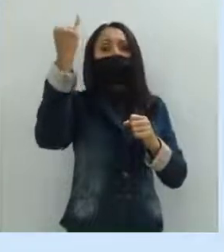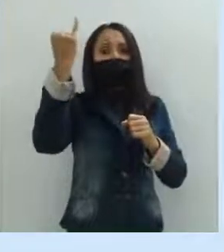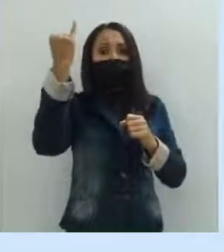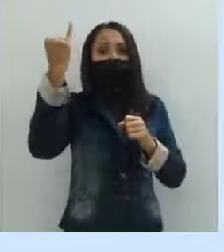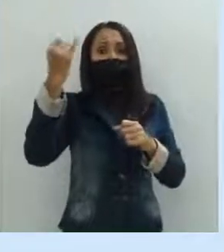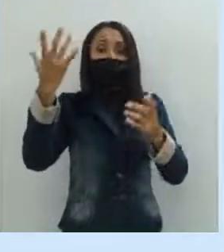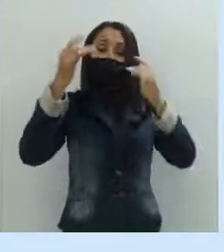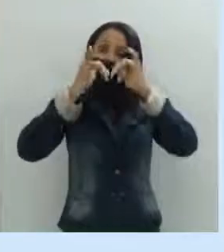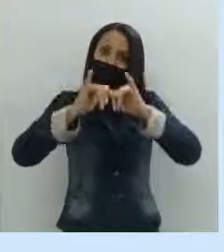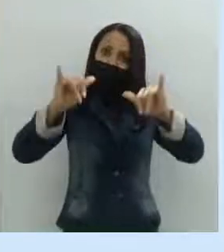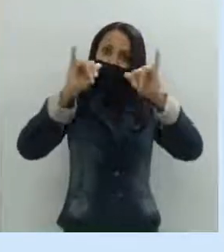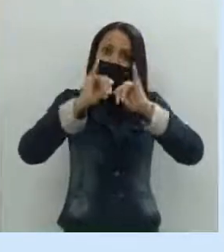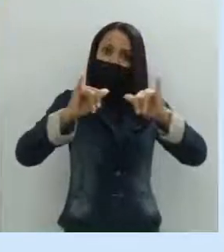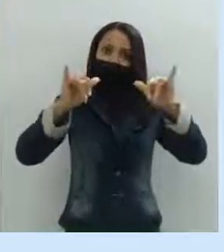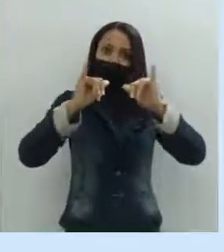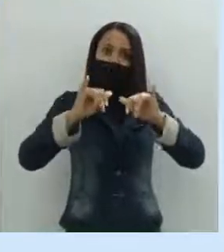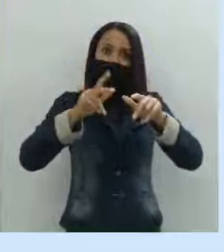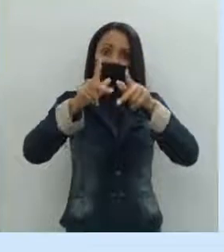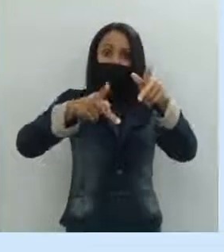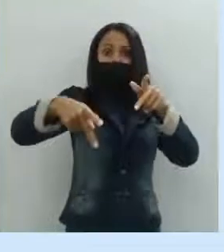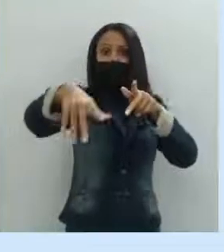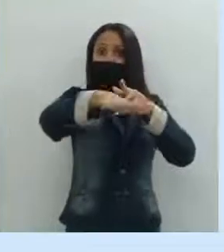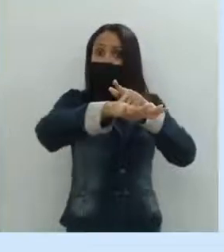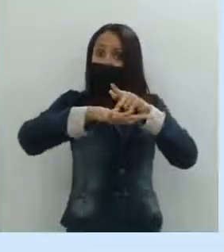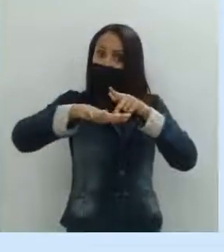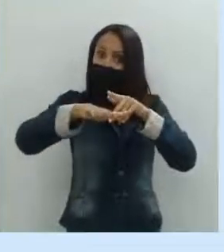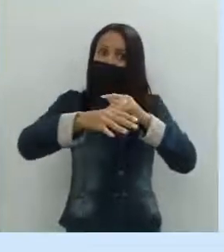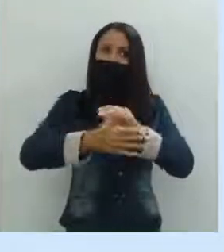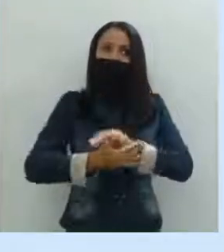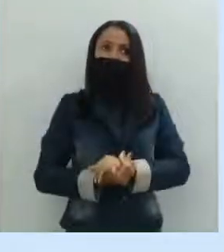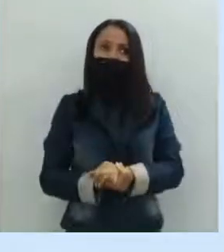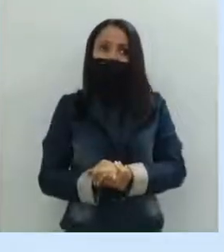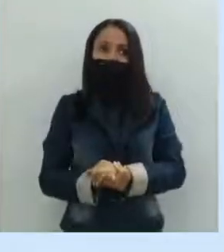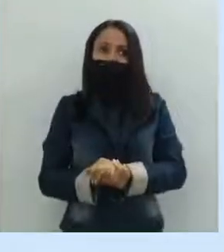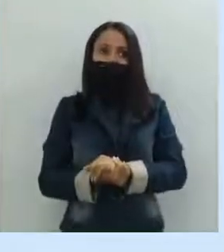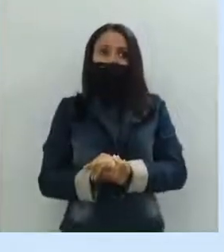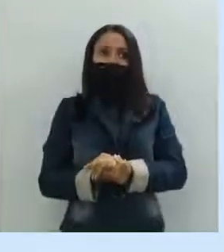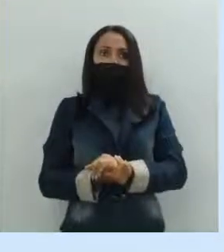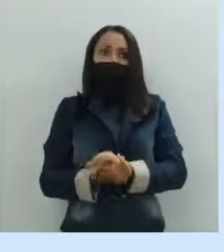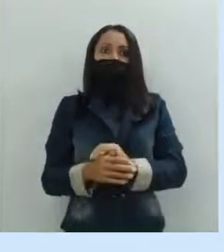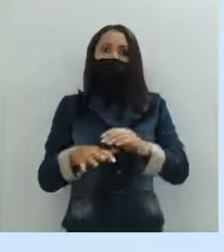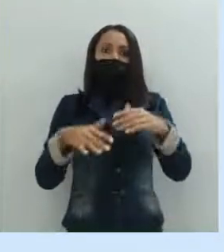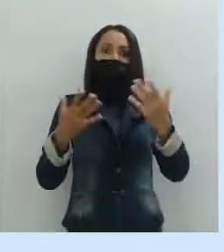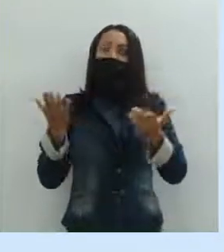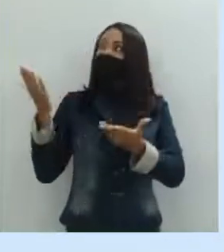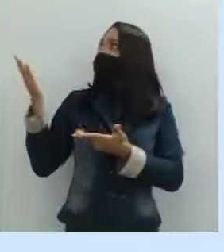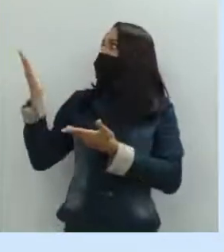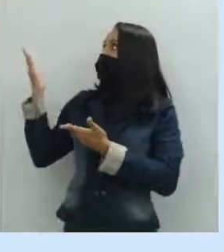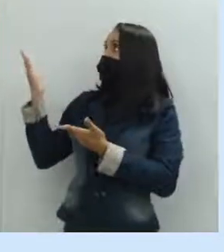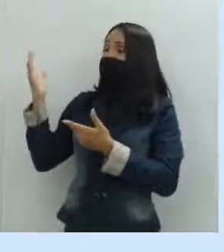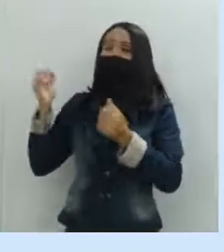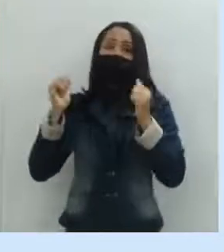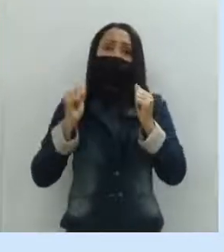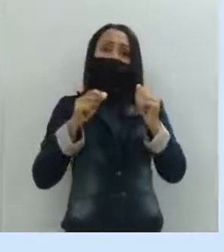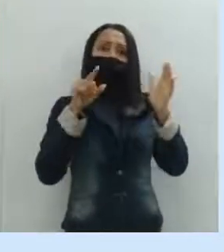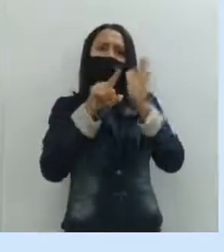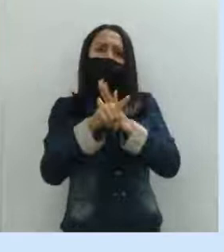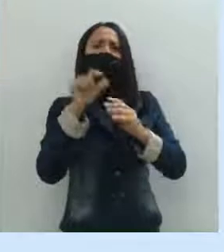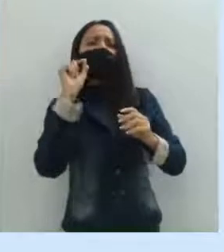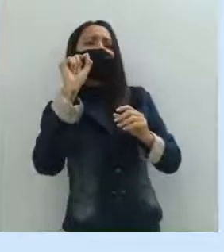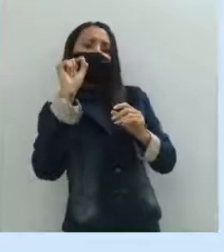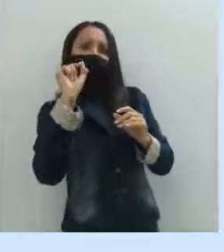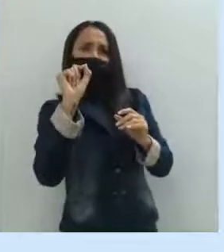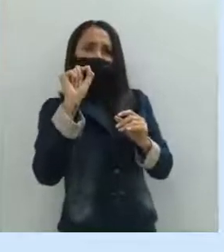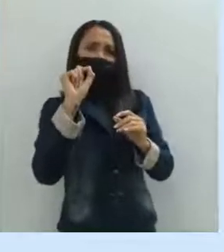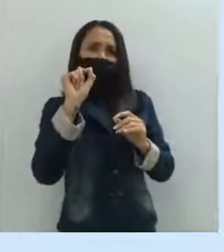para informar ao público. E aqui trago para vocês, mais uma vez, vocês podem perguntar, o quê? O que é isso?